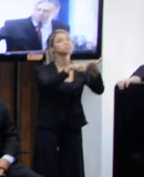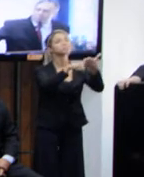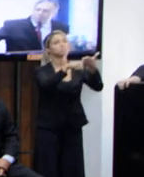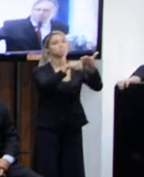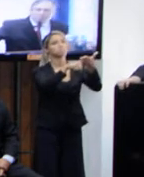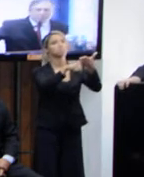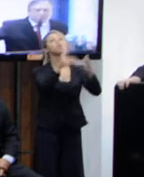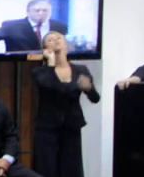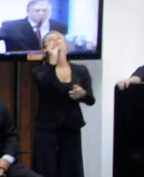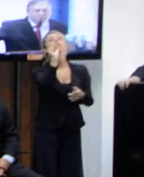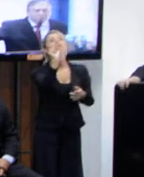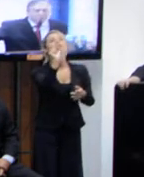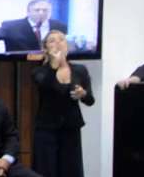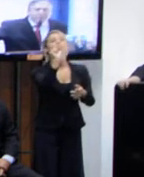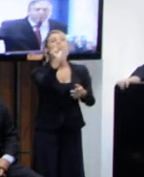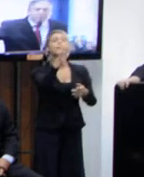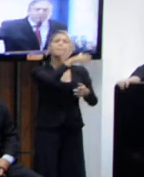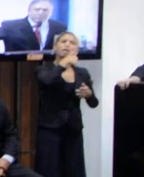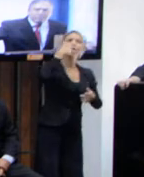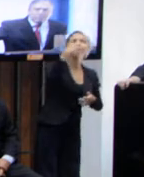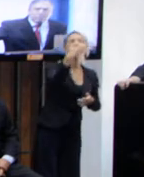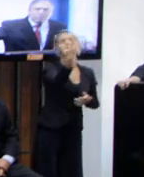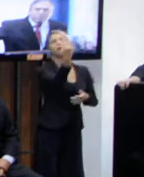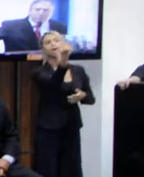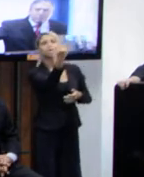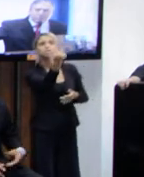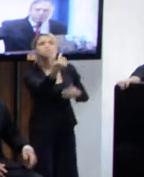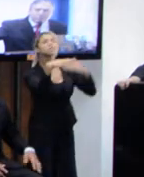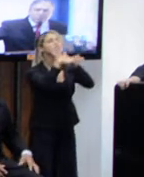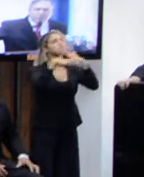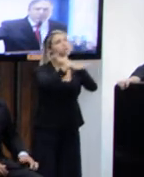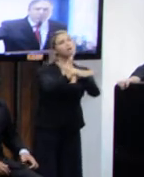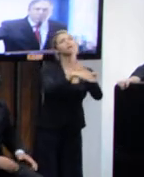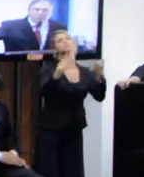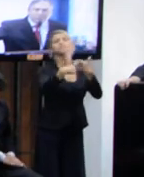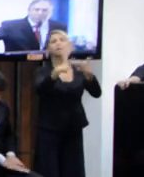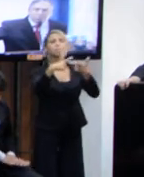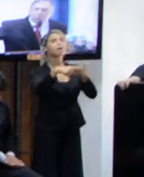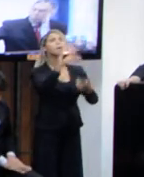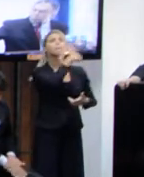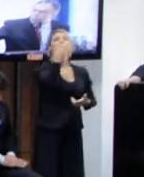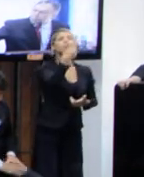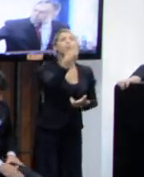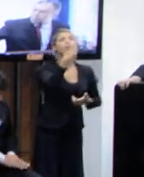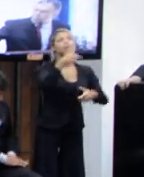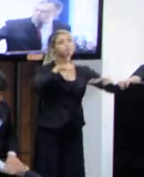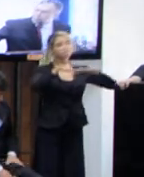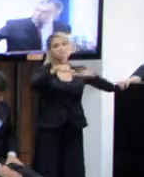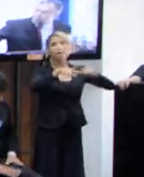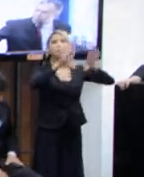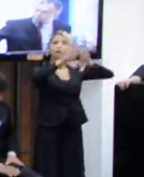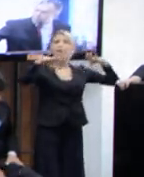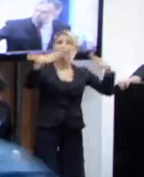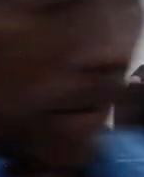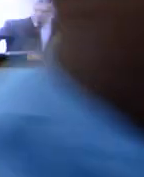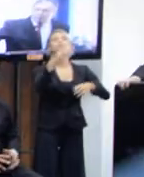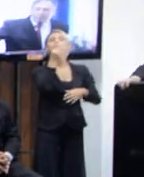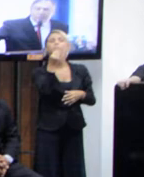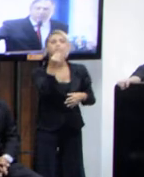recuperação da economia, a recuperação dos empregos e a recuperação do orgulho de sermos